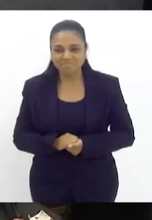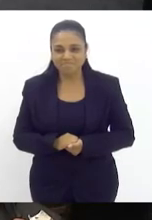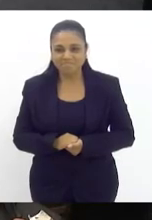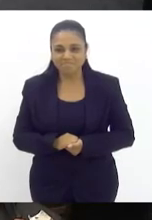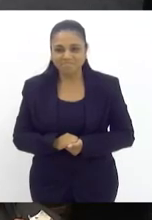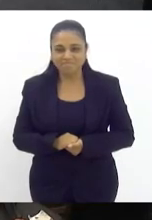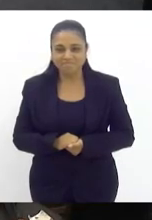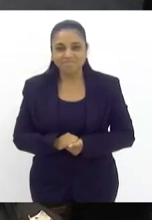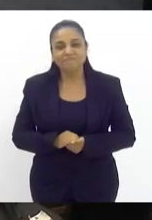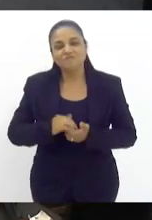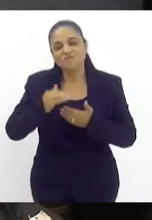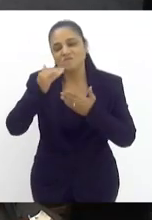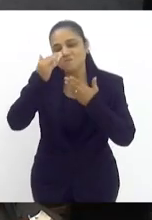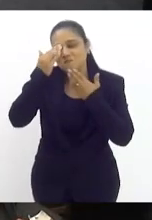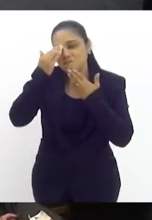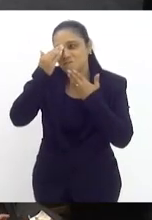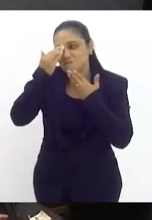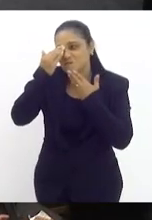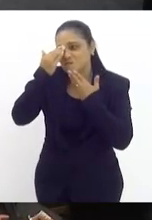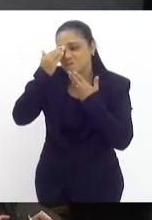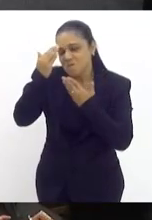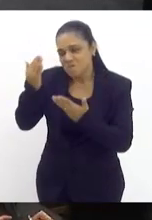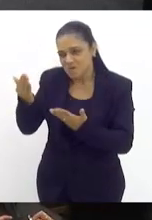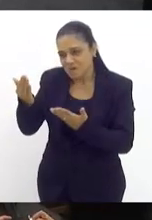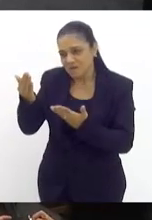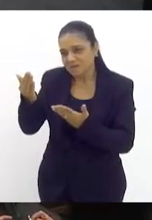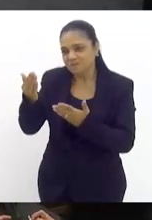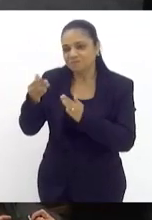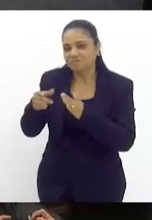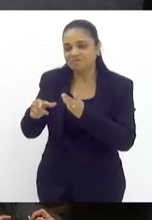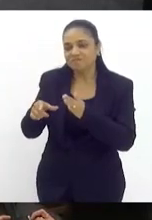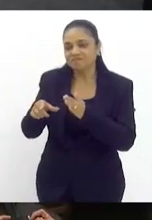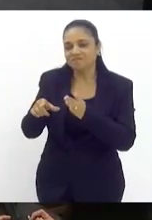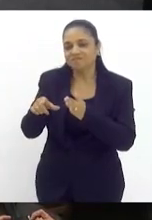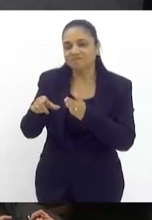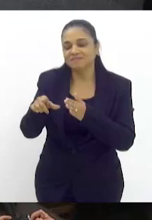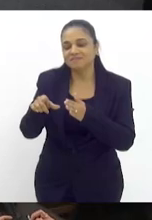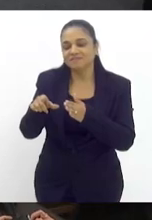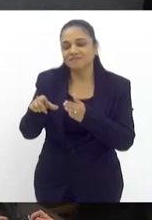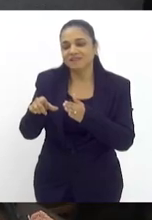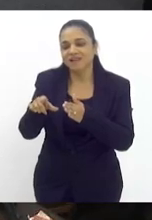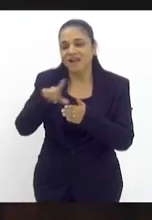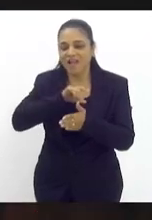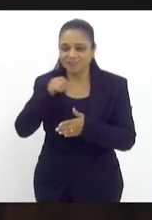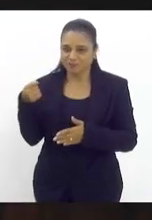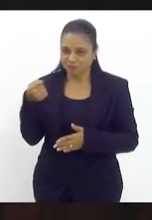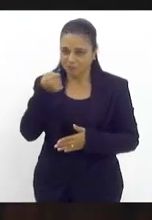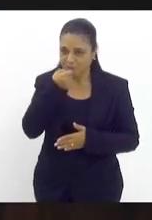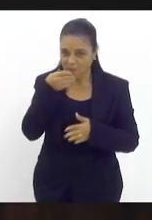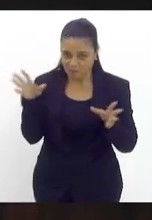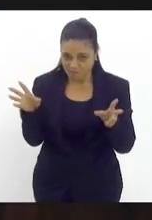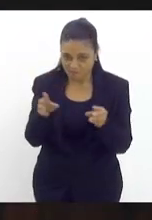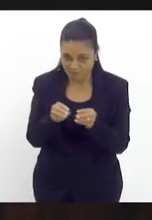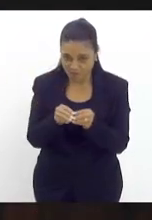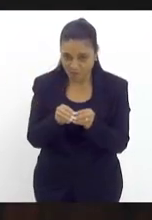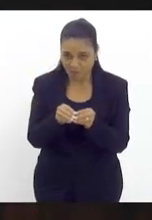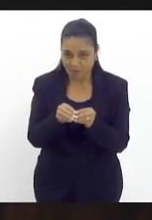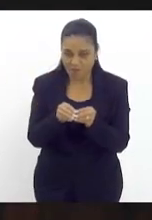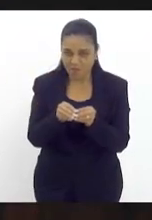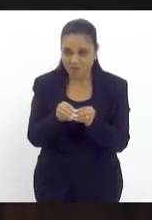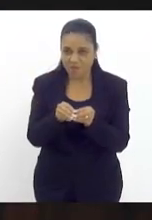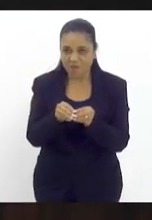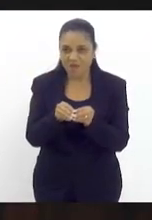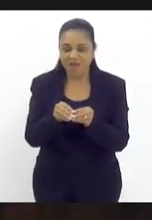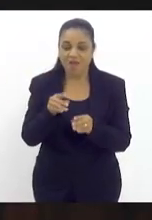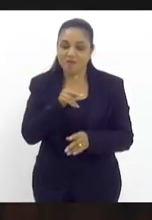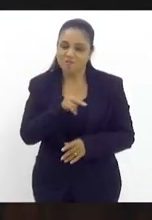Muito obrigado. Antes de passar para minhas considerações finais, isso que eu vou fazer agora, a professora